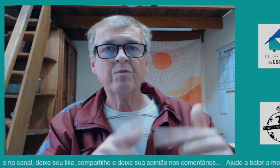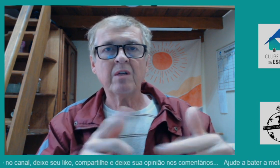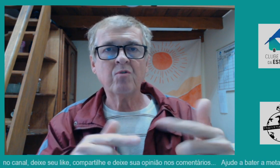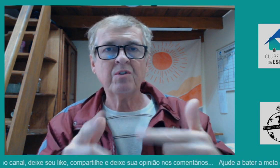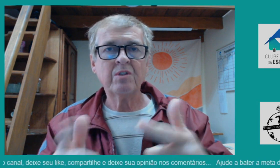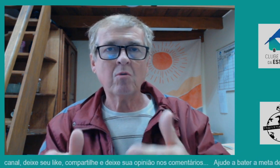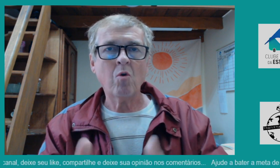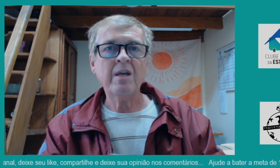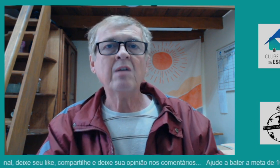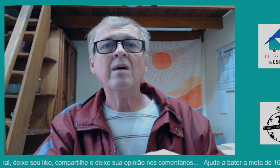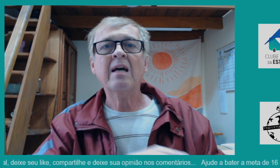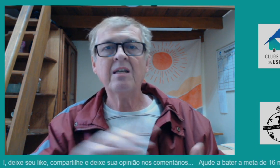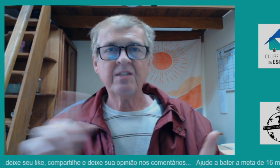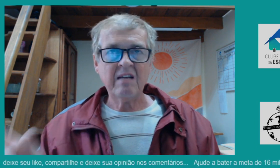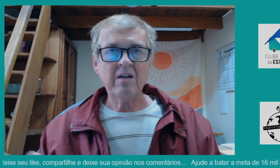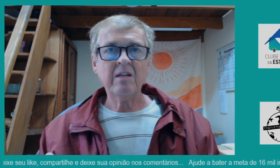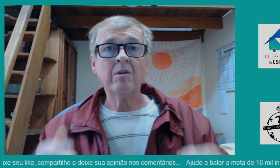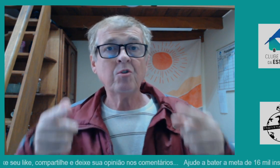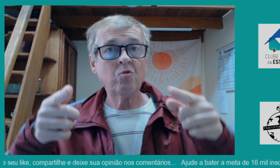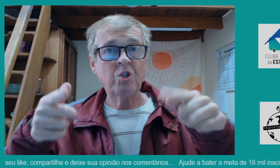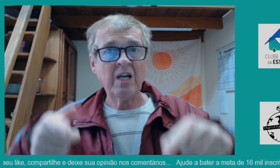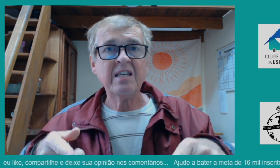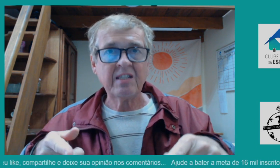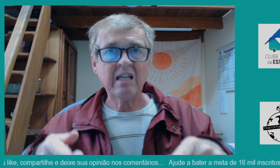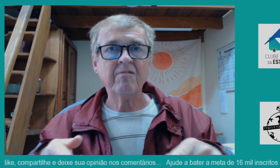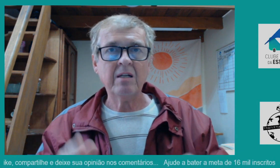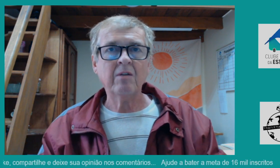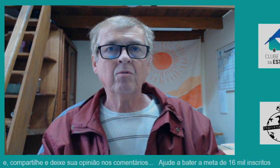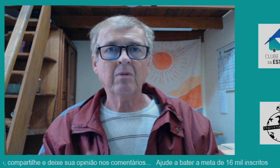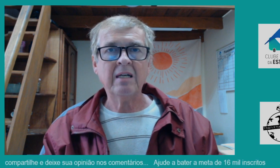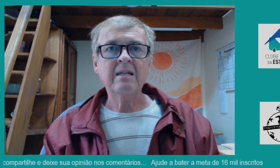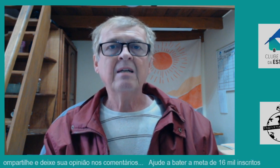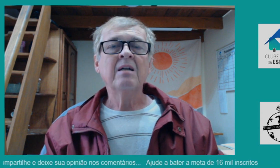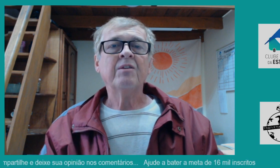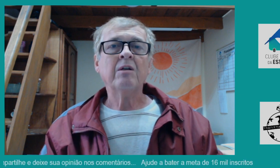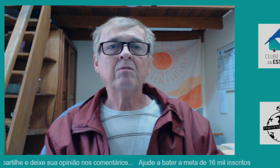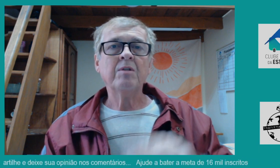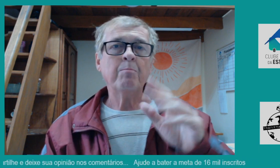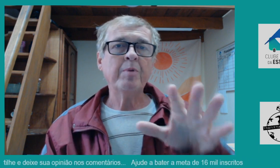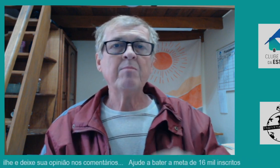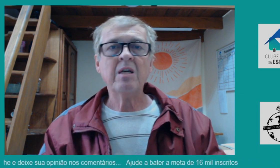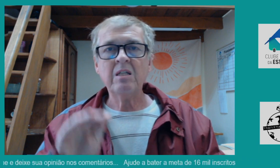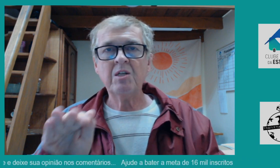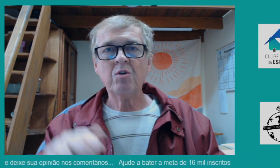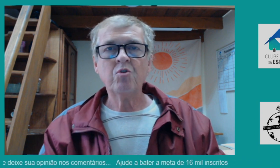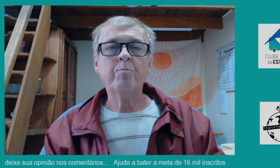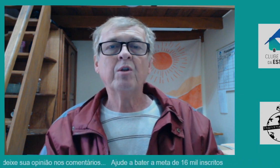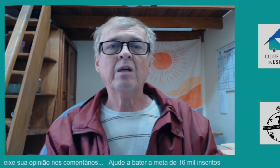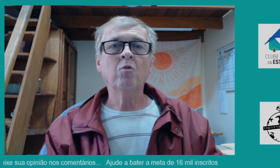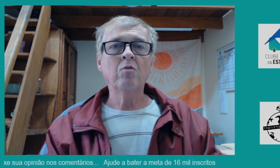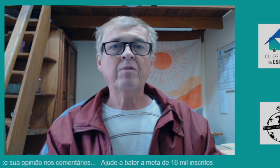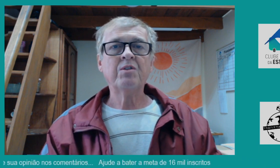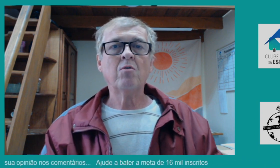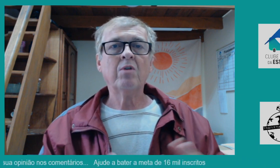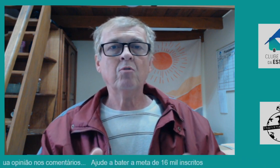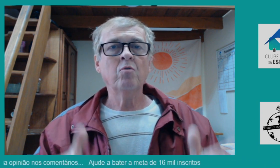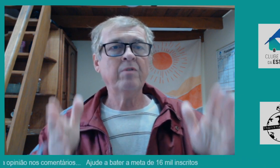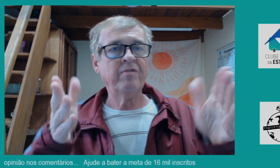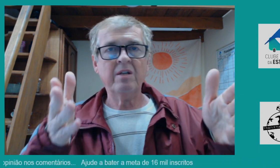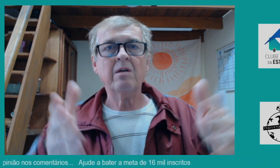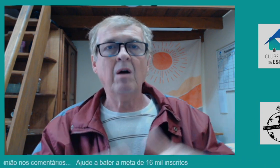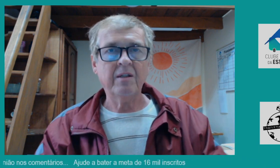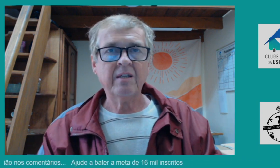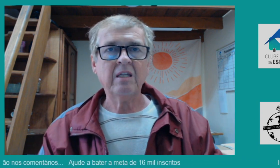e essas modificações estão correndo ela estava vendo Então isso já está valendo tá ao imprimir aí deixa o seu porta-luvas